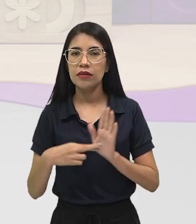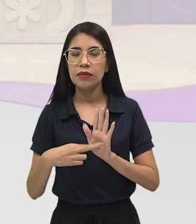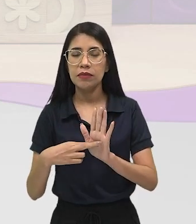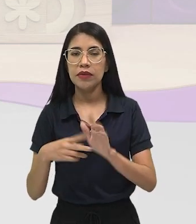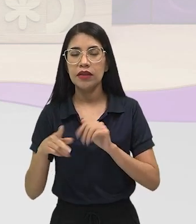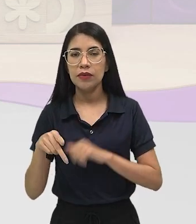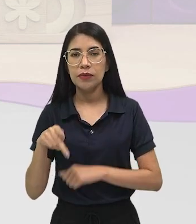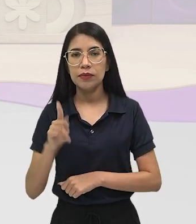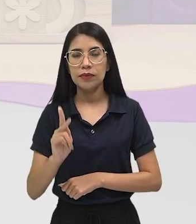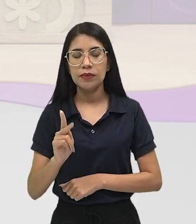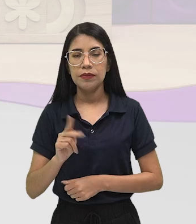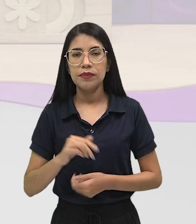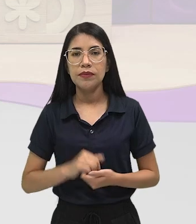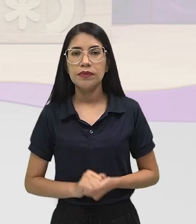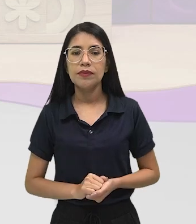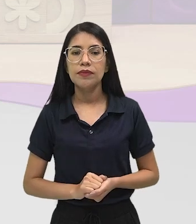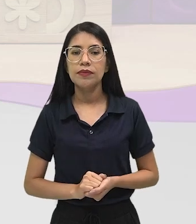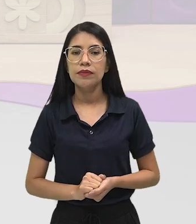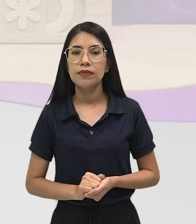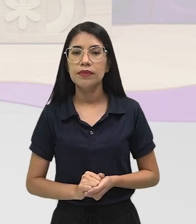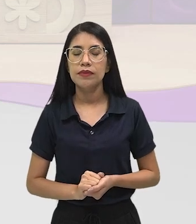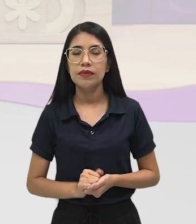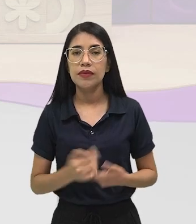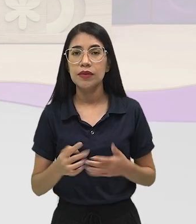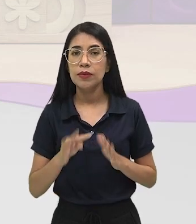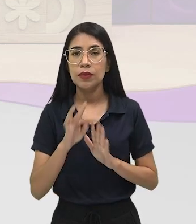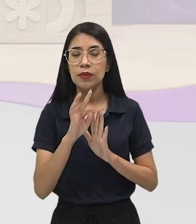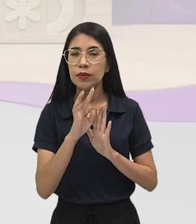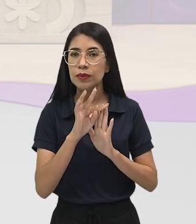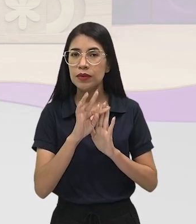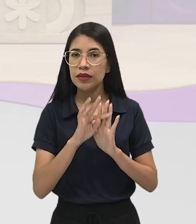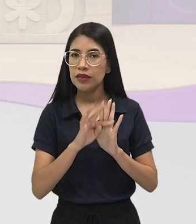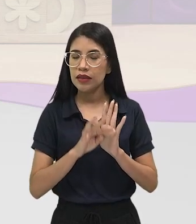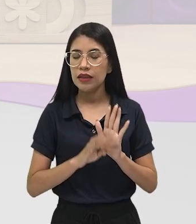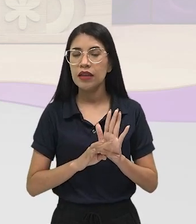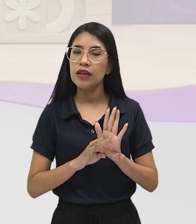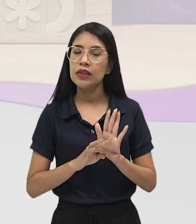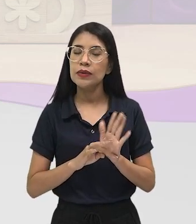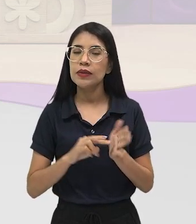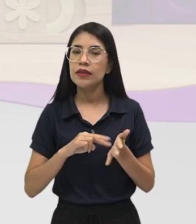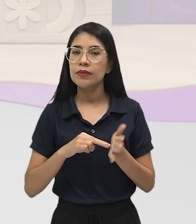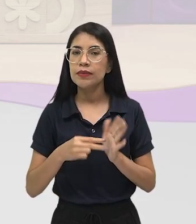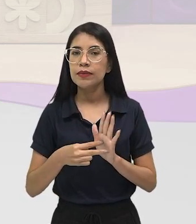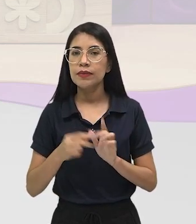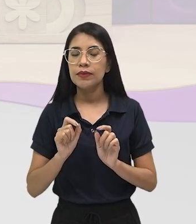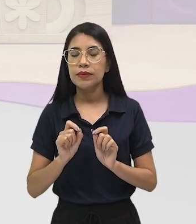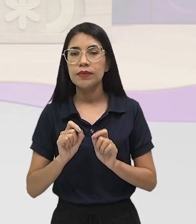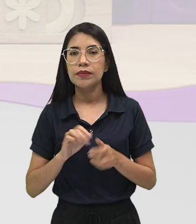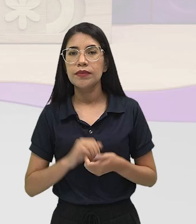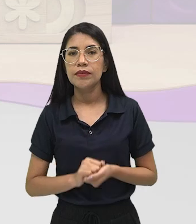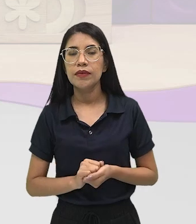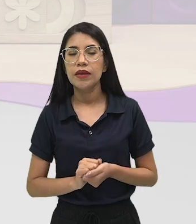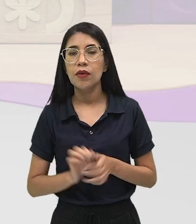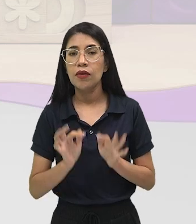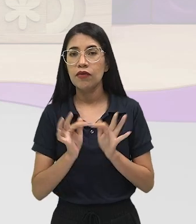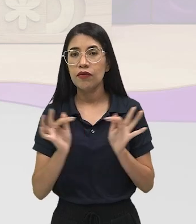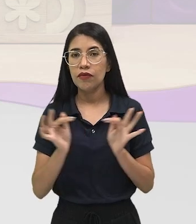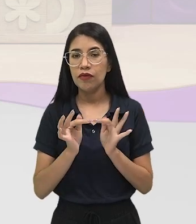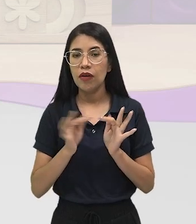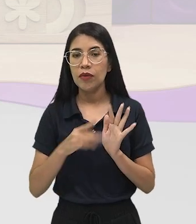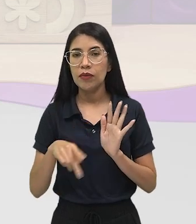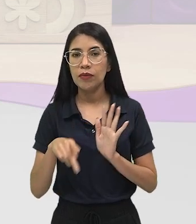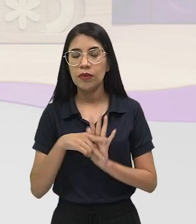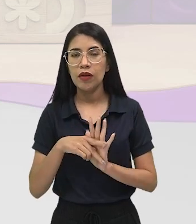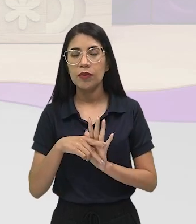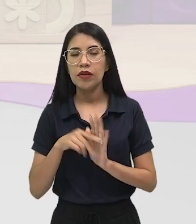K. Então, todo esse texto, que nós vimos aqui, ele se resume a uma formulazinha que está escrita aqui, Então,